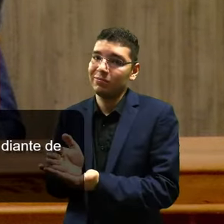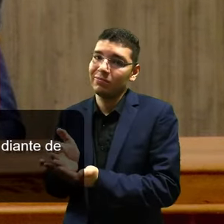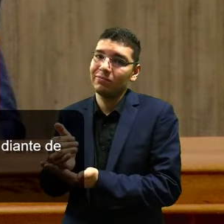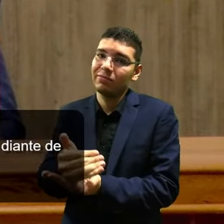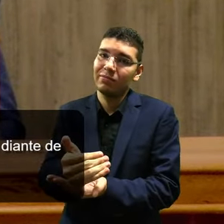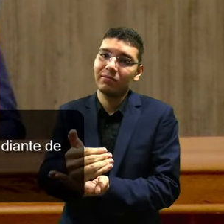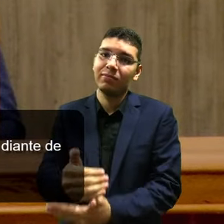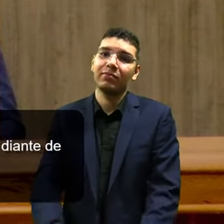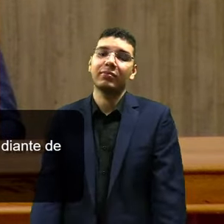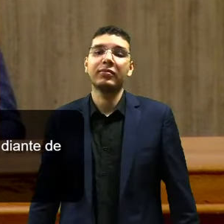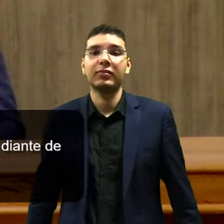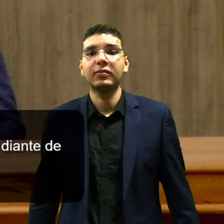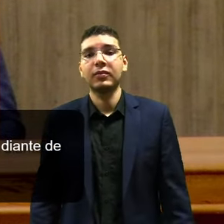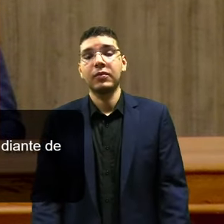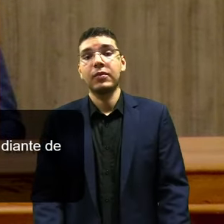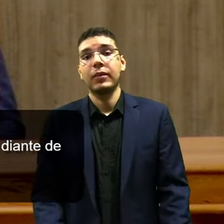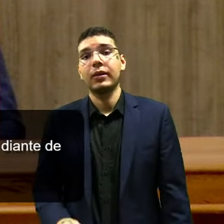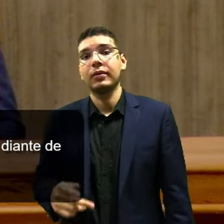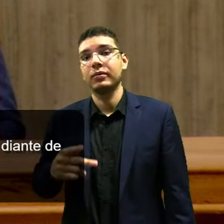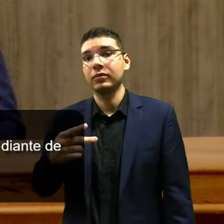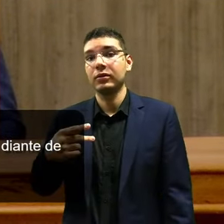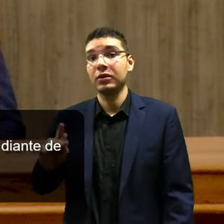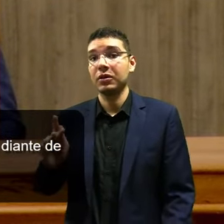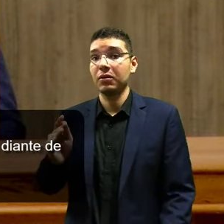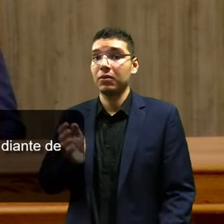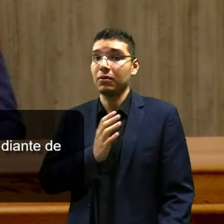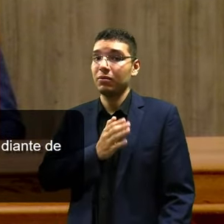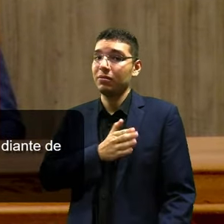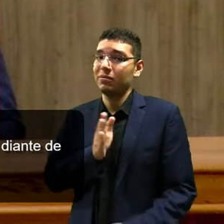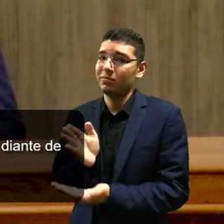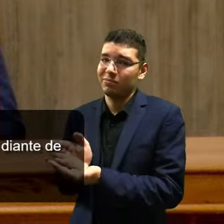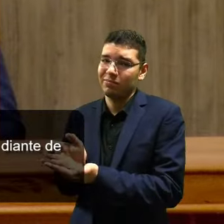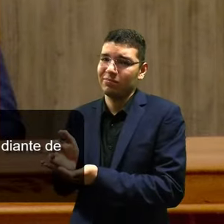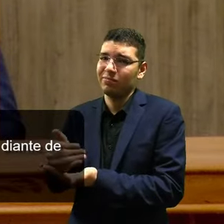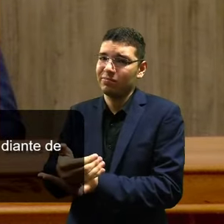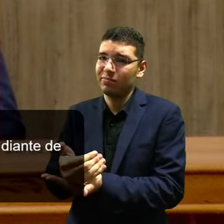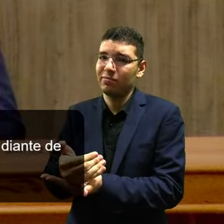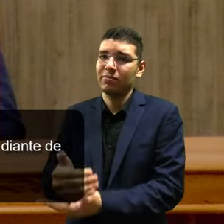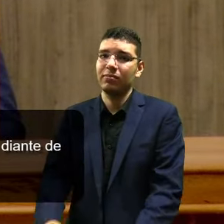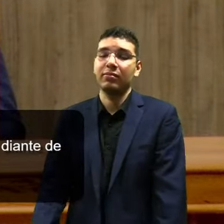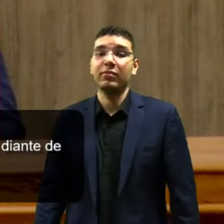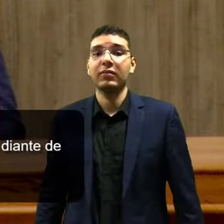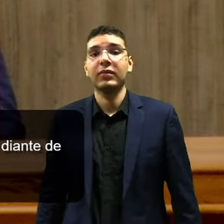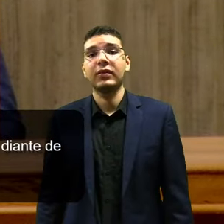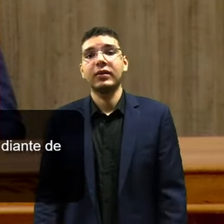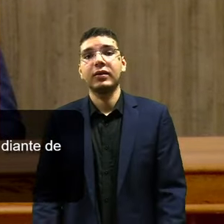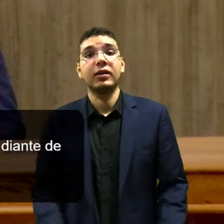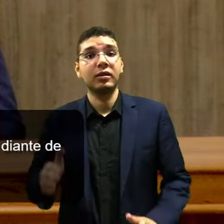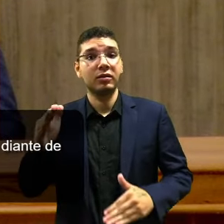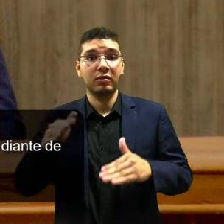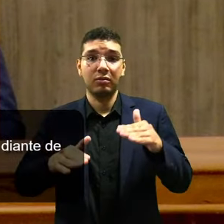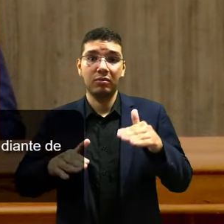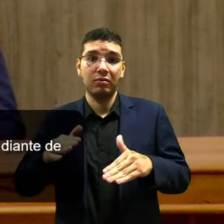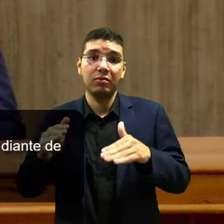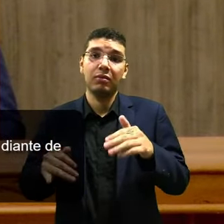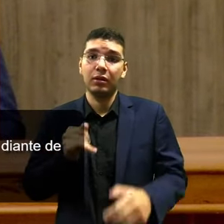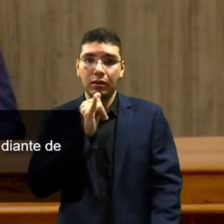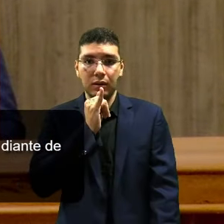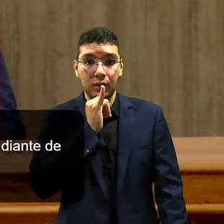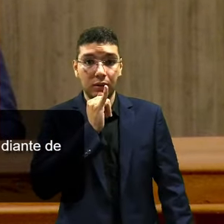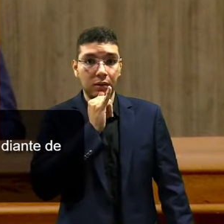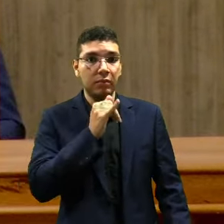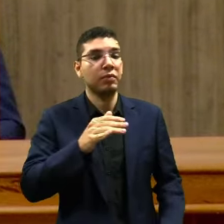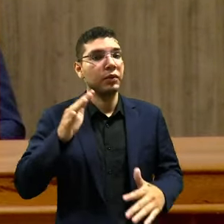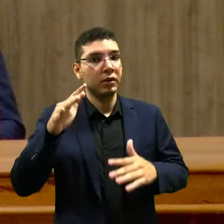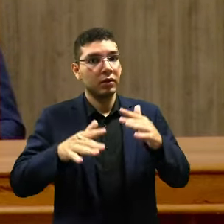irmão o teu coração não é reto diante de Às vezes você pode ver um irmão tão emocional na